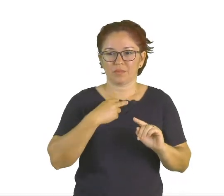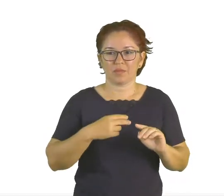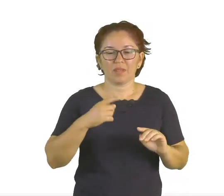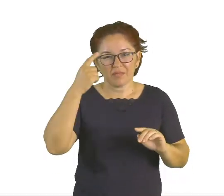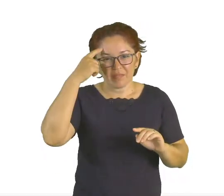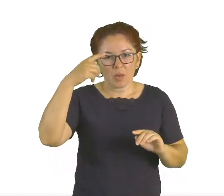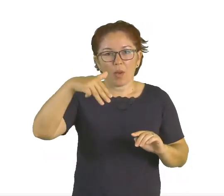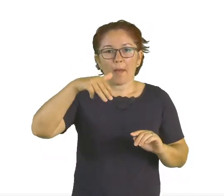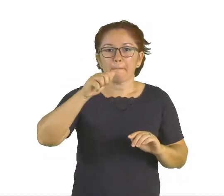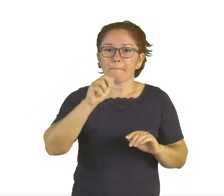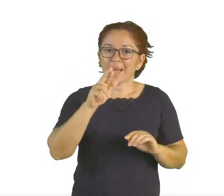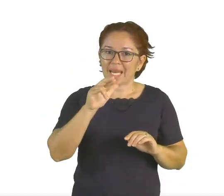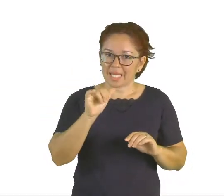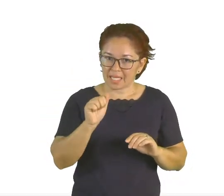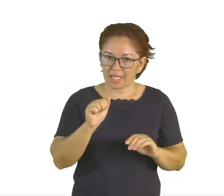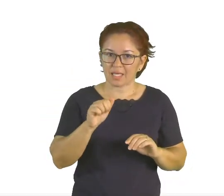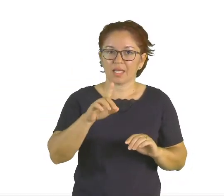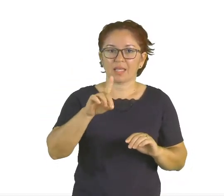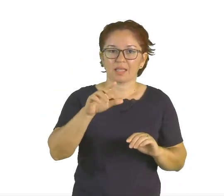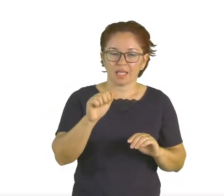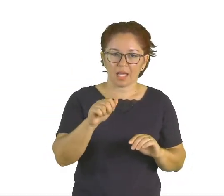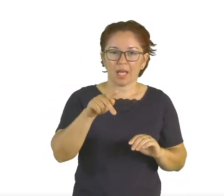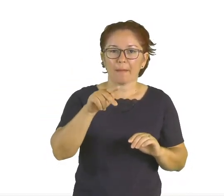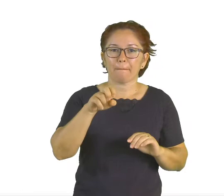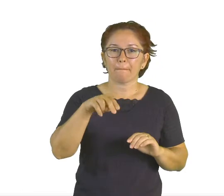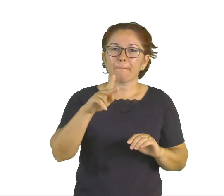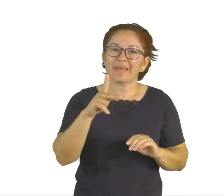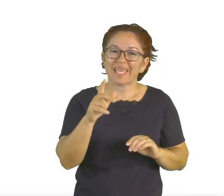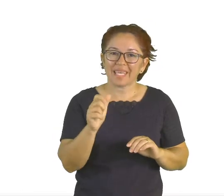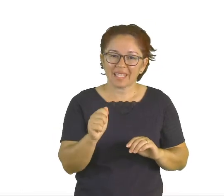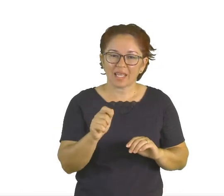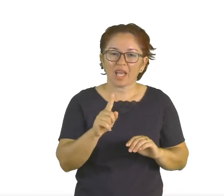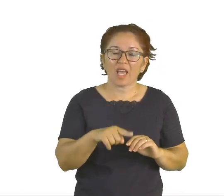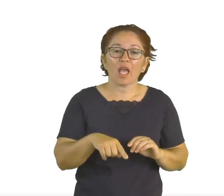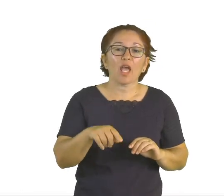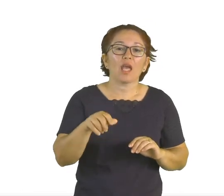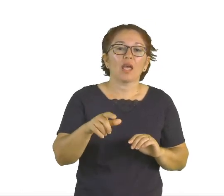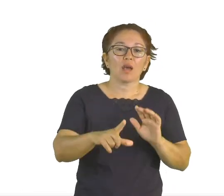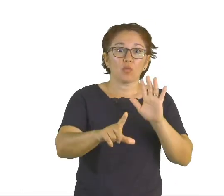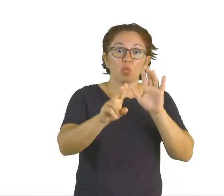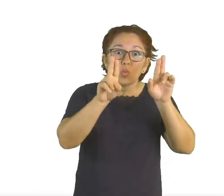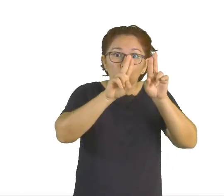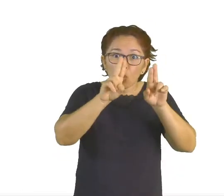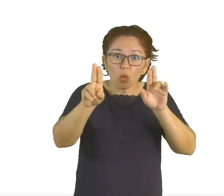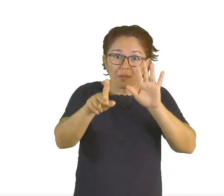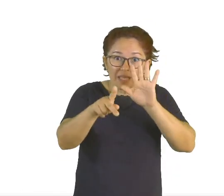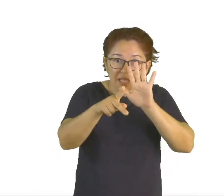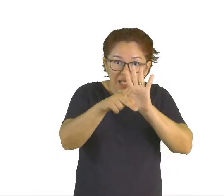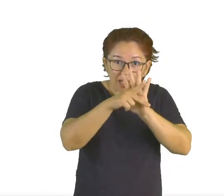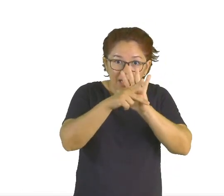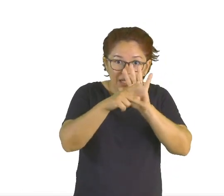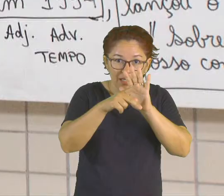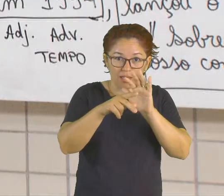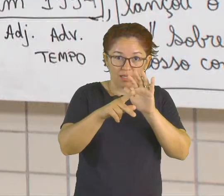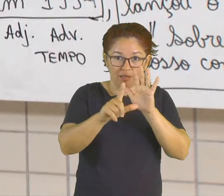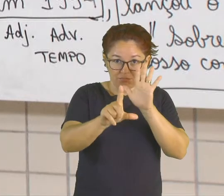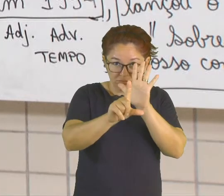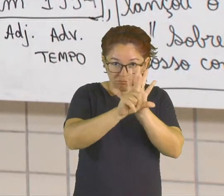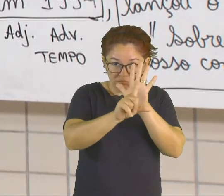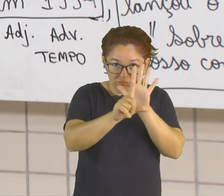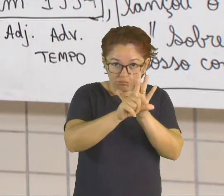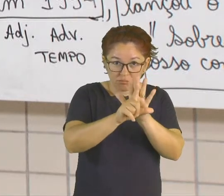ou expressão. No caso aí ele quis destacar o nome da lei, aí colocou entre aspas,